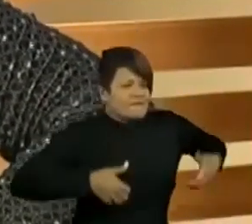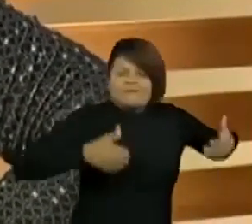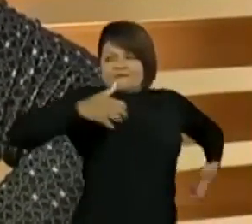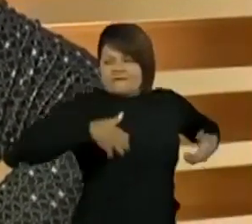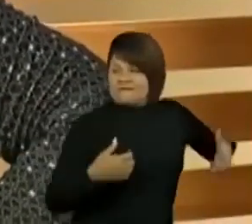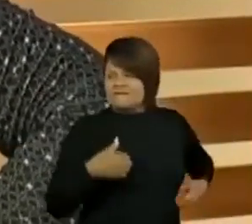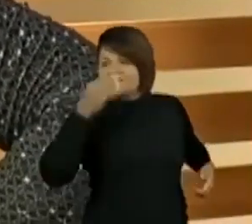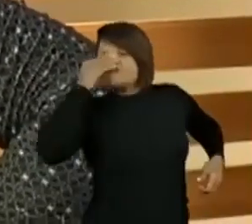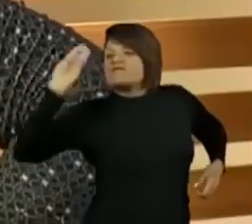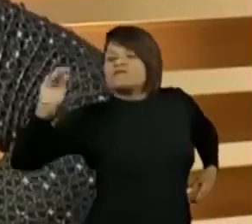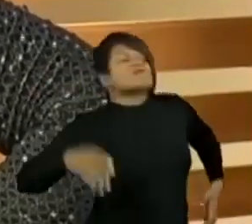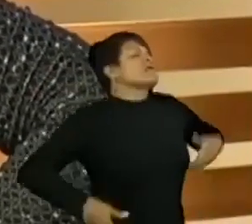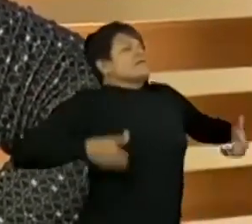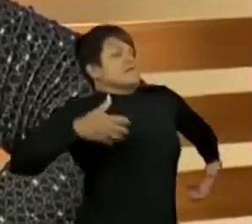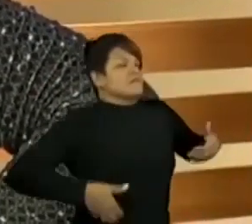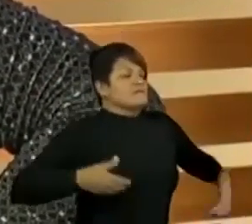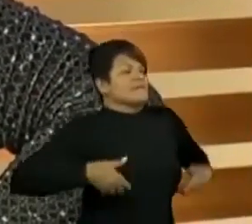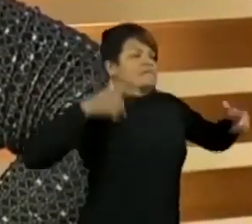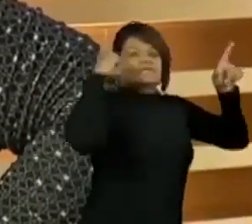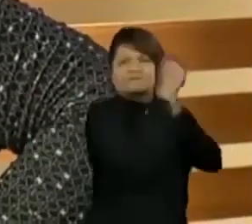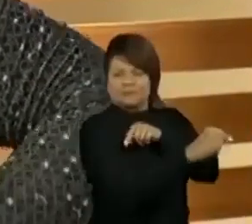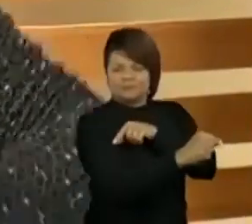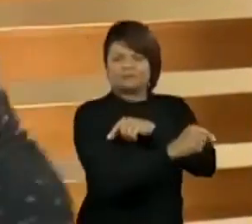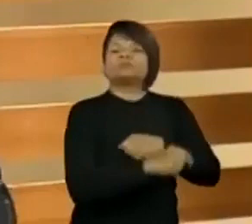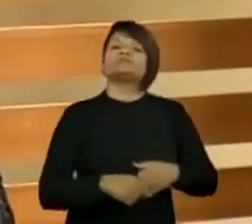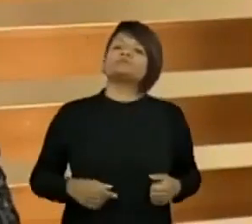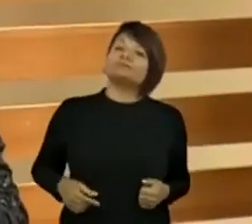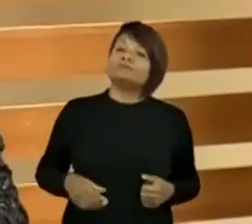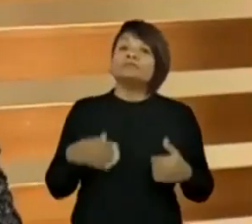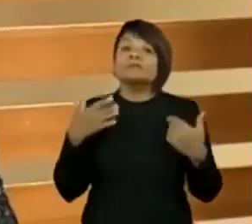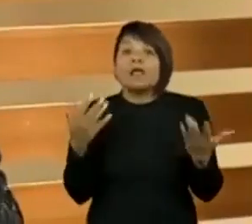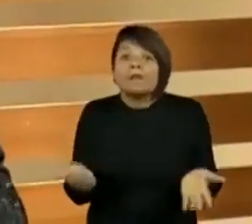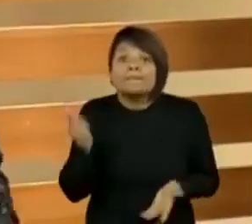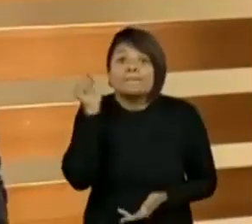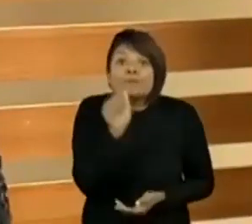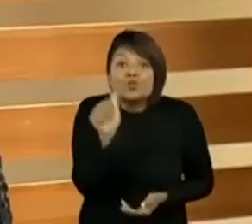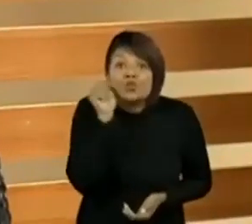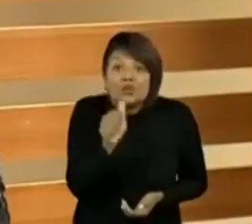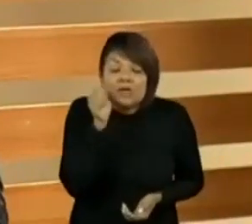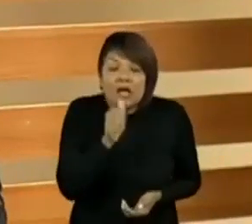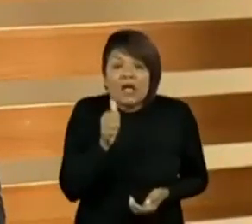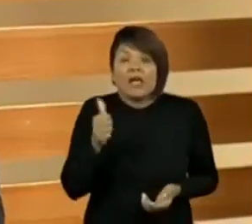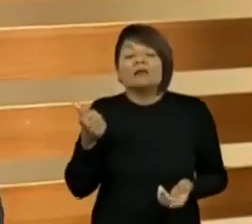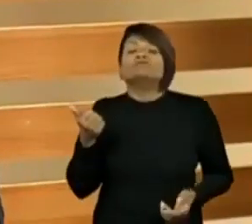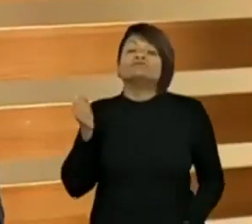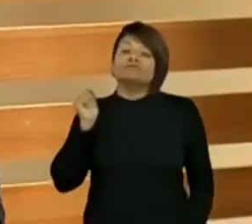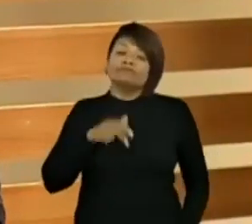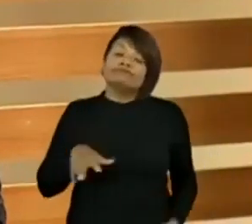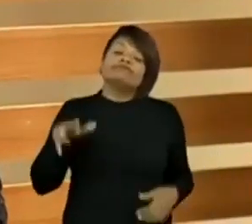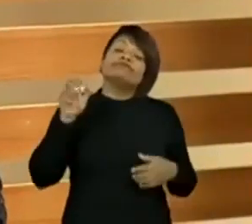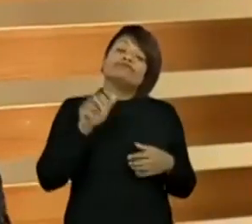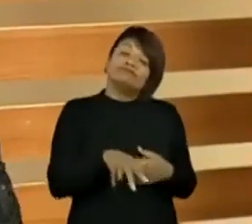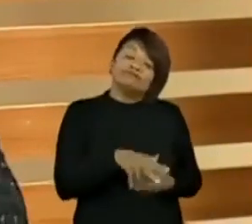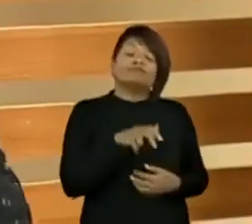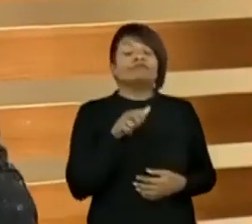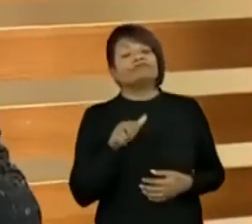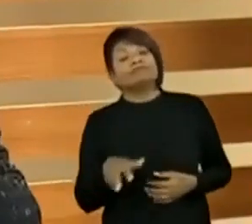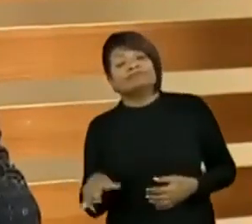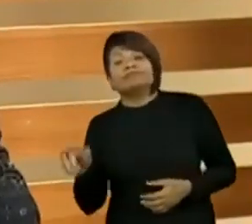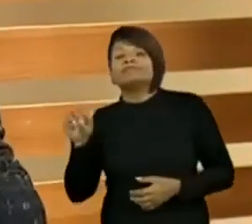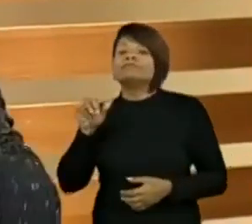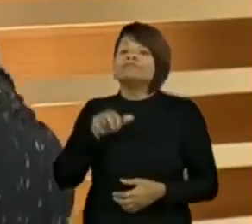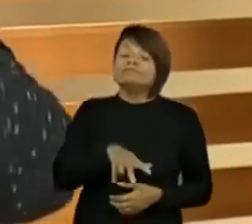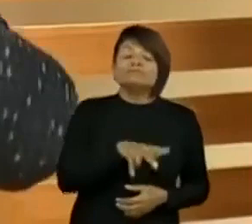nem querer saber de Mazanendaba. A mulher continuou andando. Cada bicho